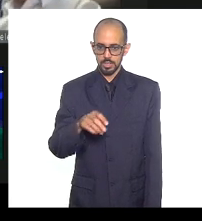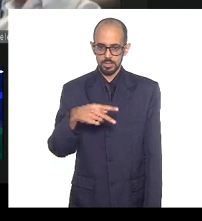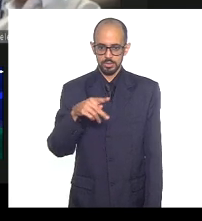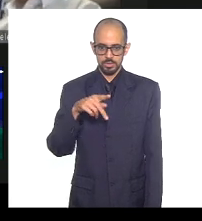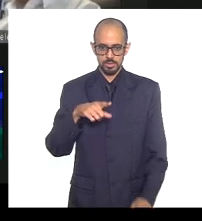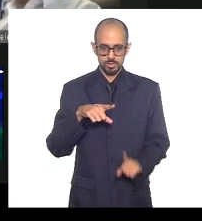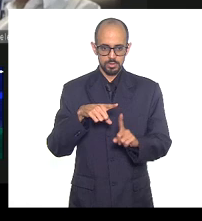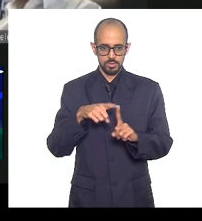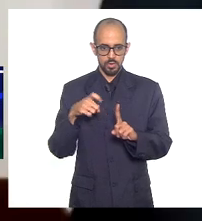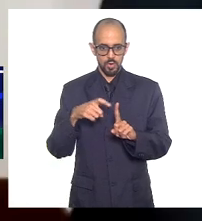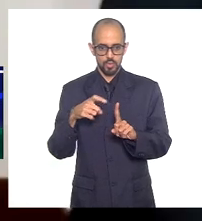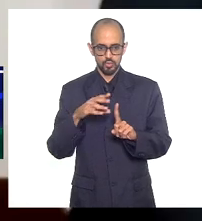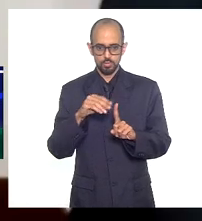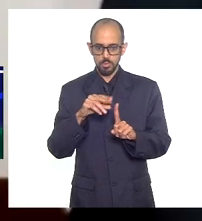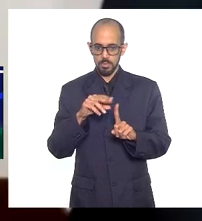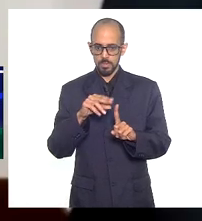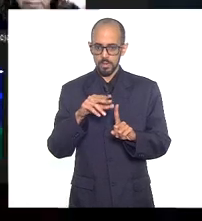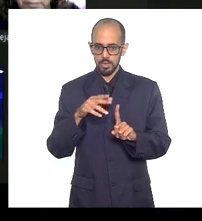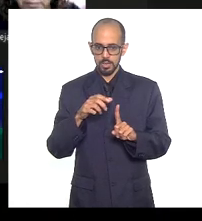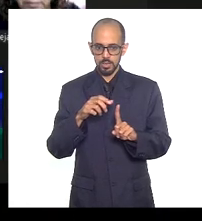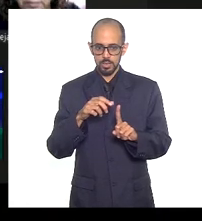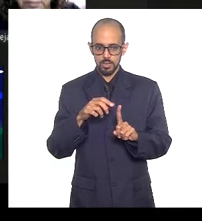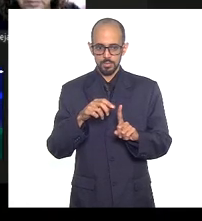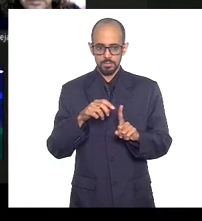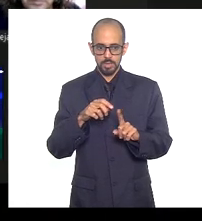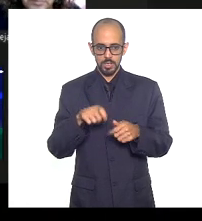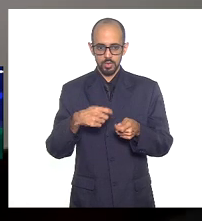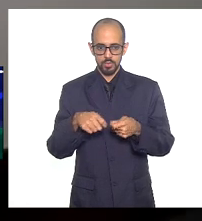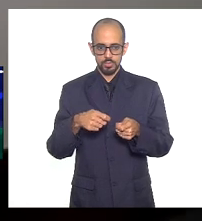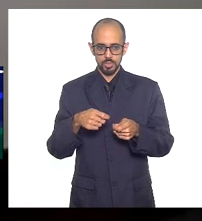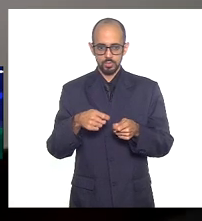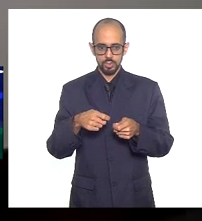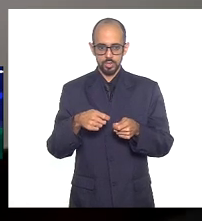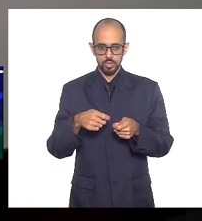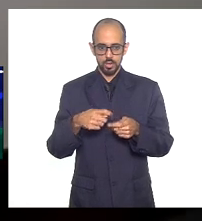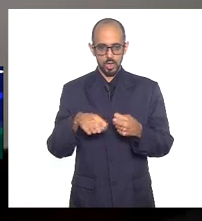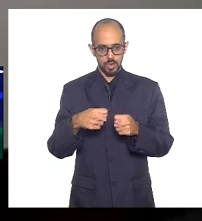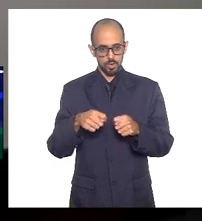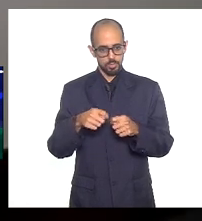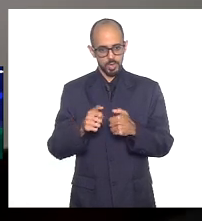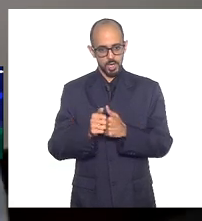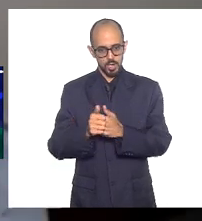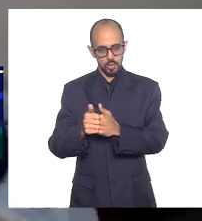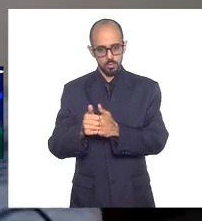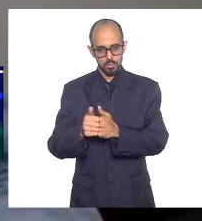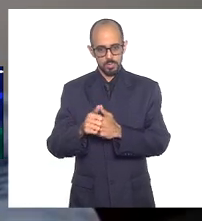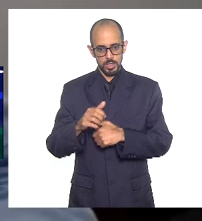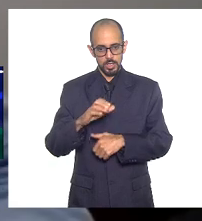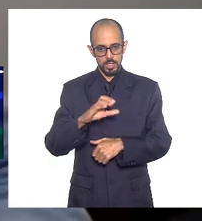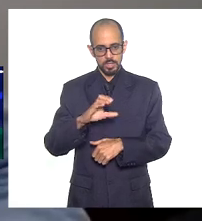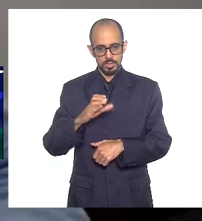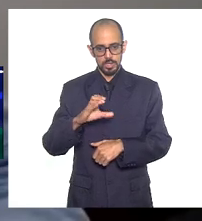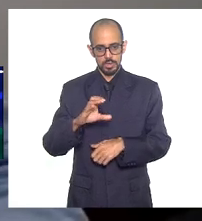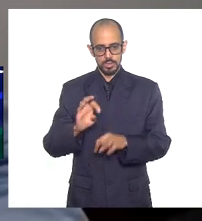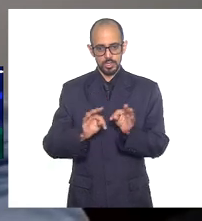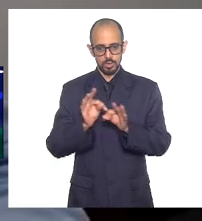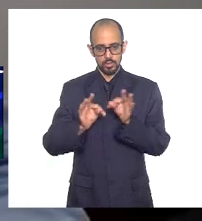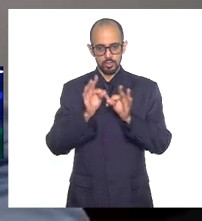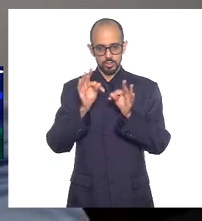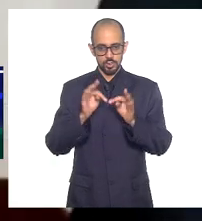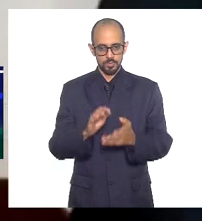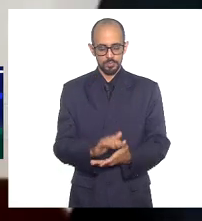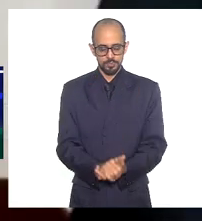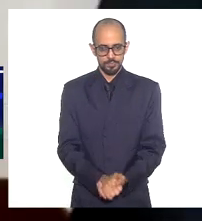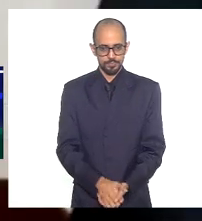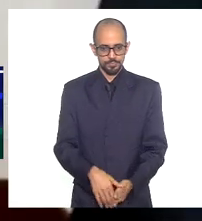então Valdé pela Comissão de Economia Valdé a Comissão de Economia vai acompanhar o parecer da Comissão de Ciência e Tecnologia pela